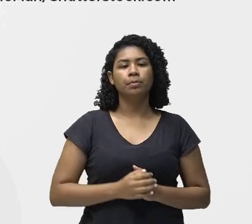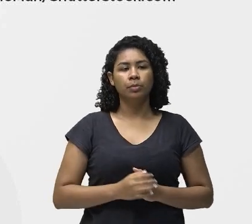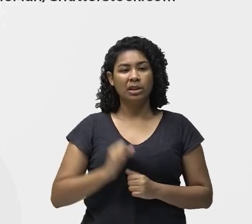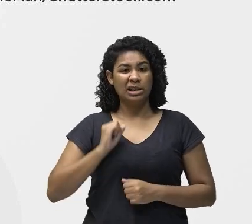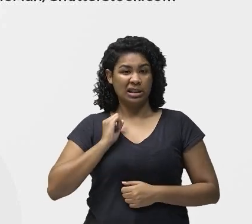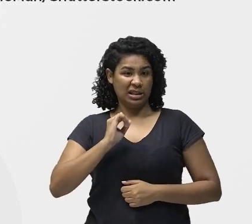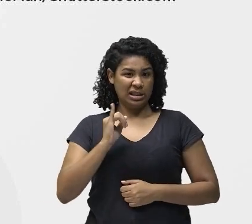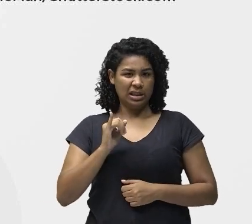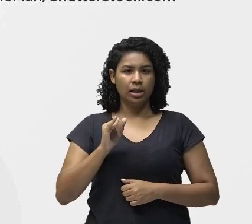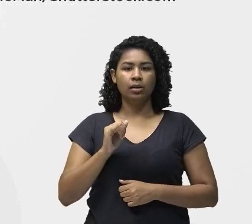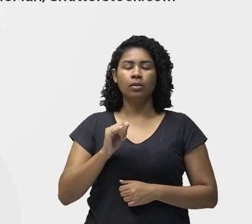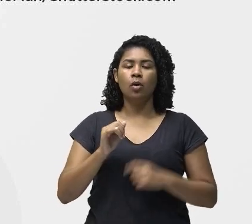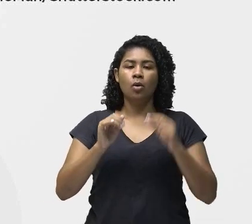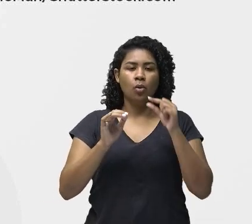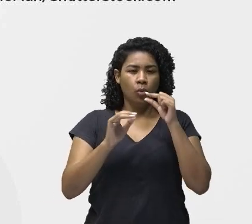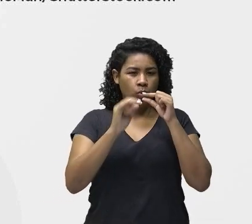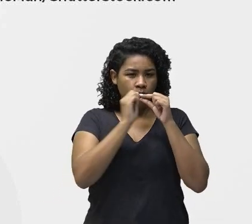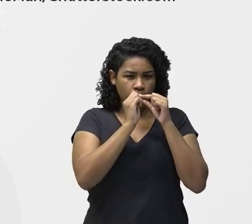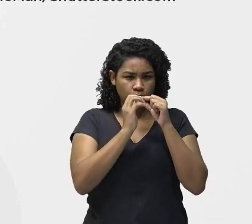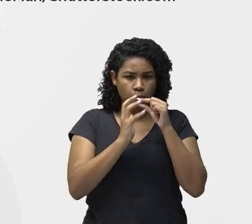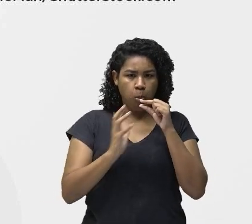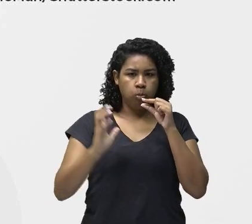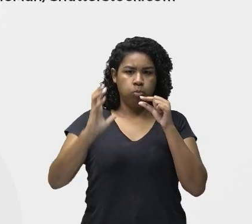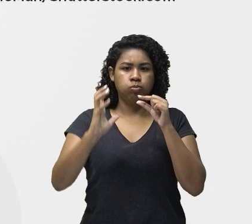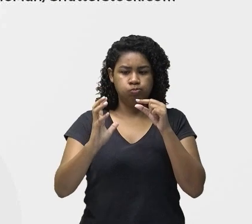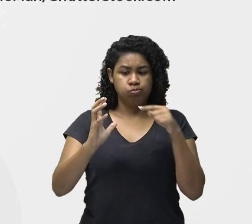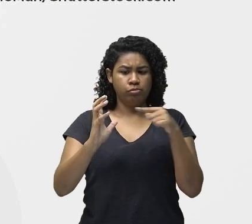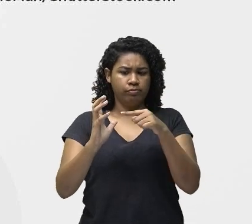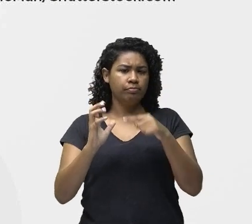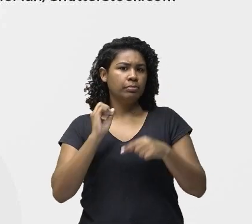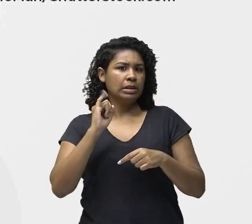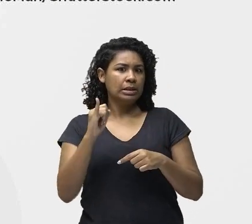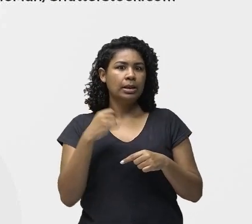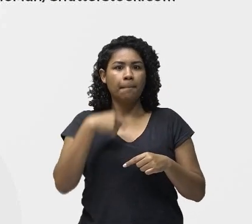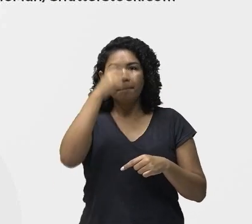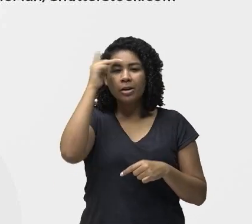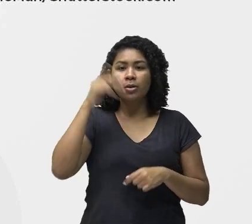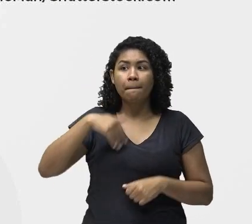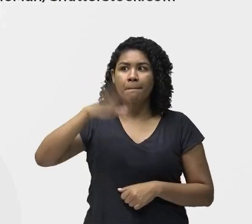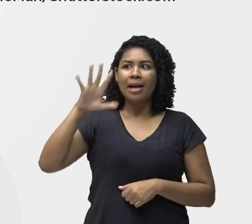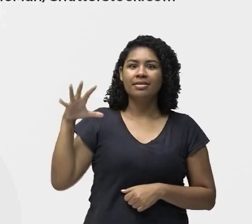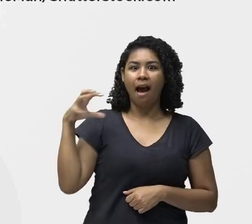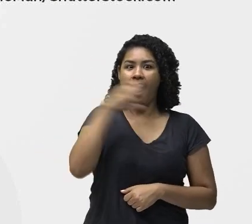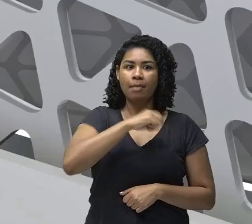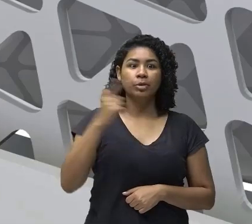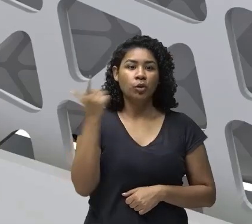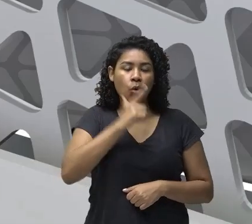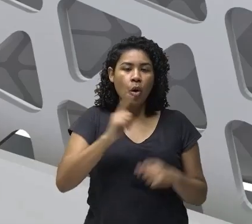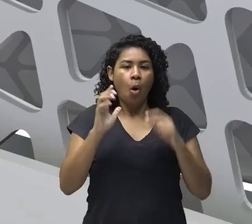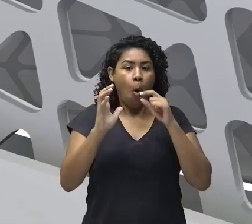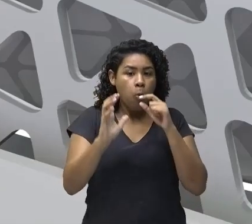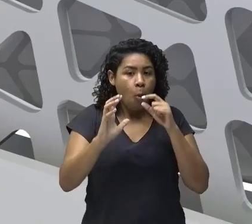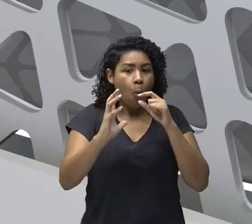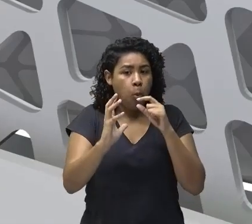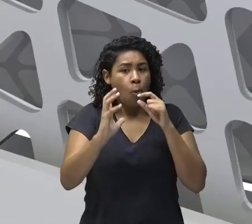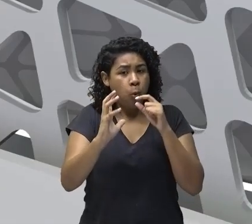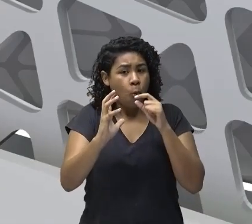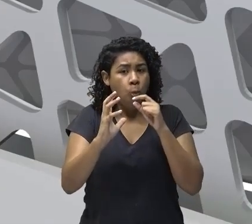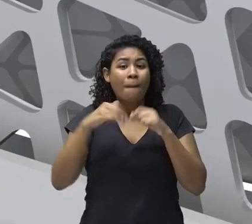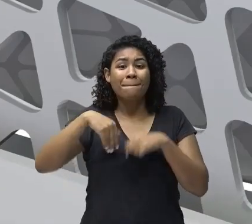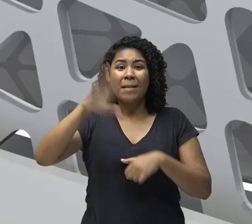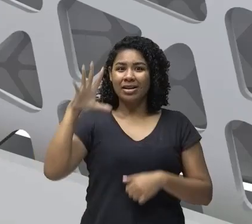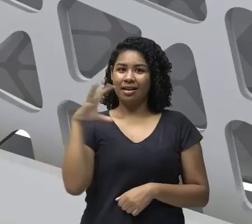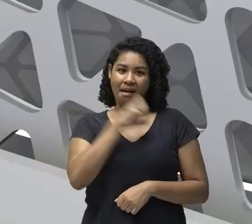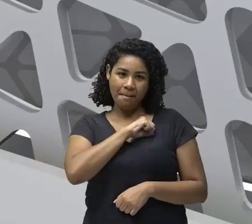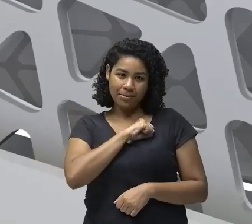uma competição de balão, vamos ver quem enche mais rápido até o balão estourar. Aquele balão